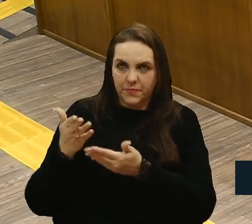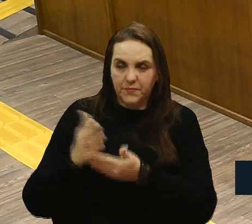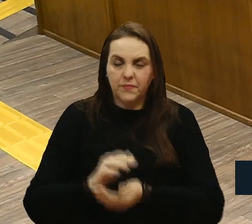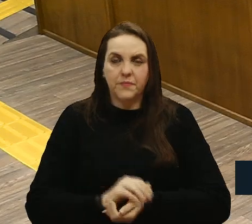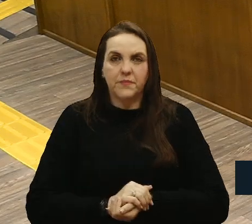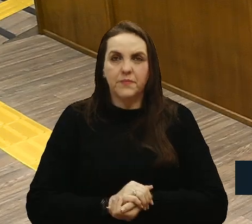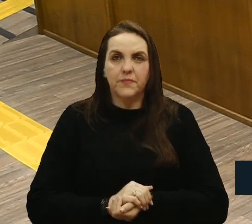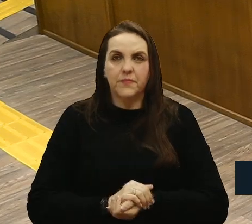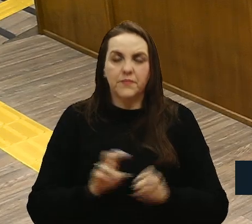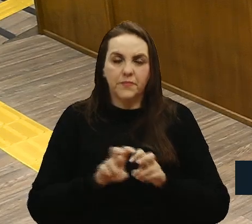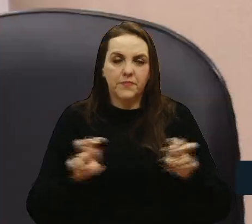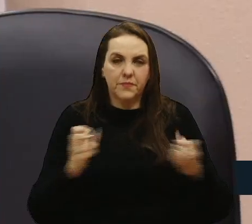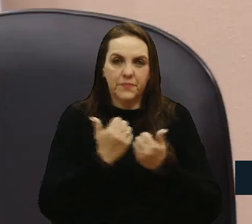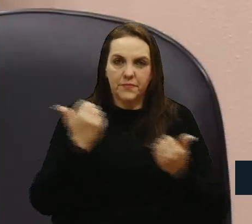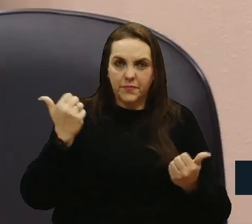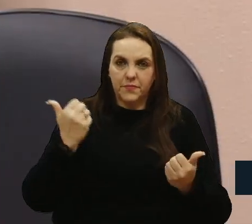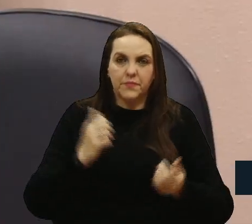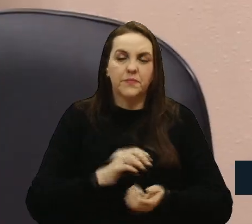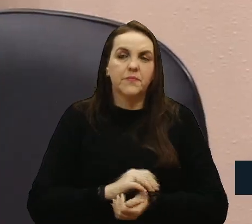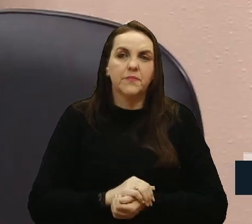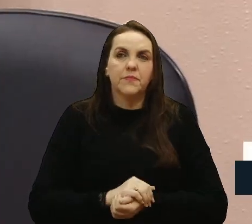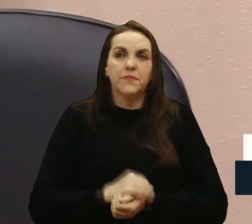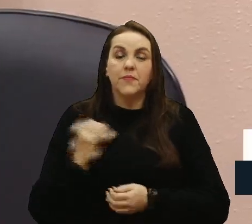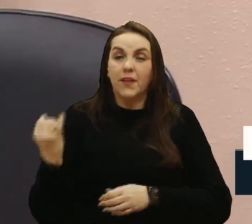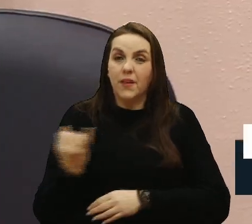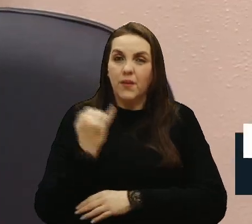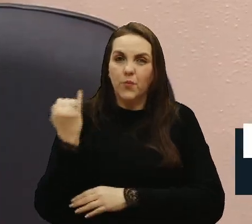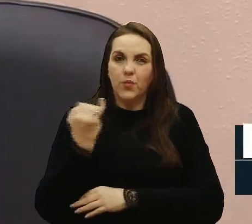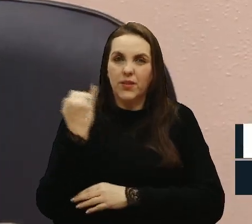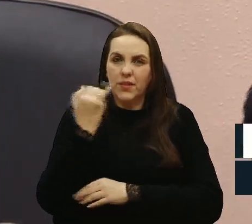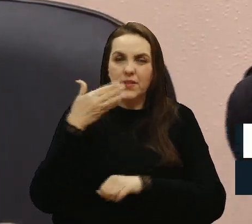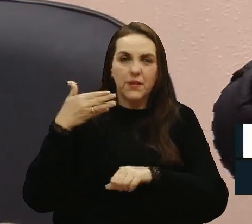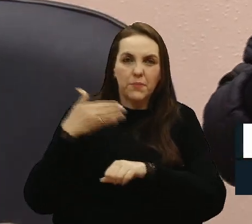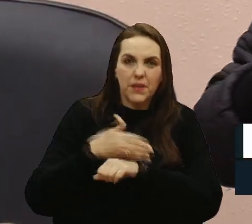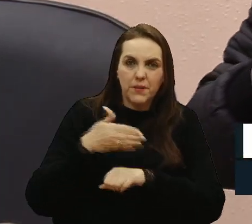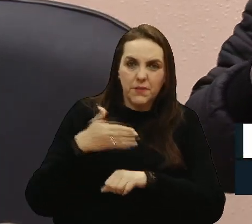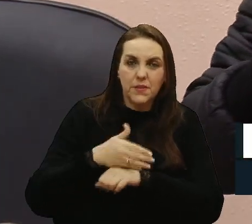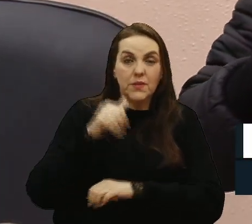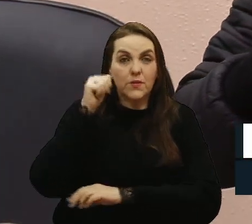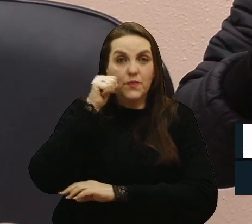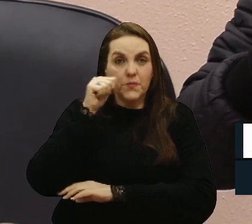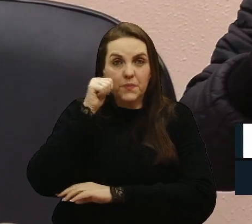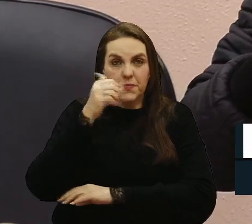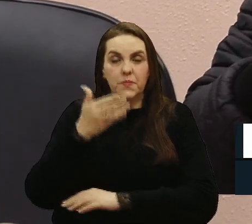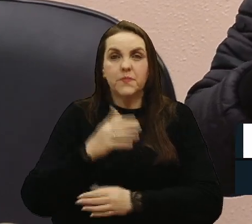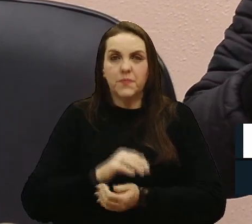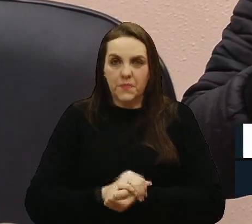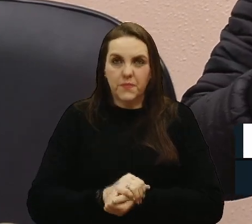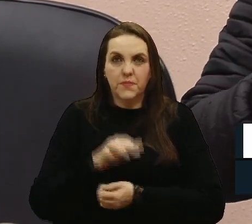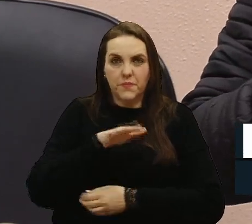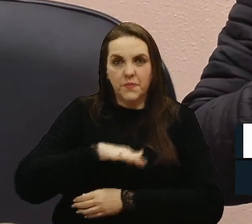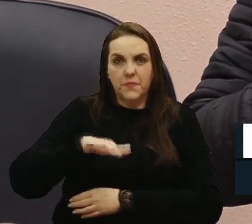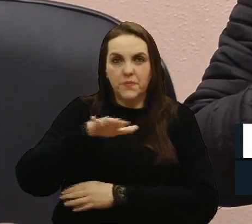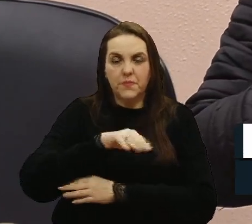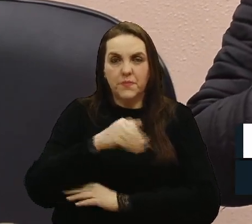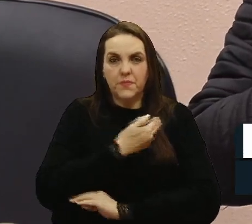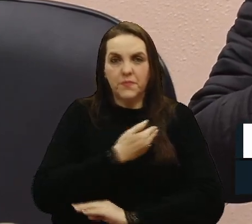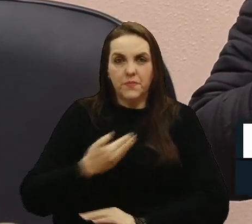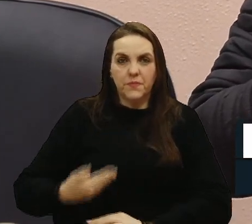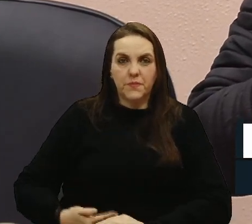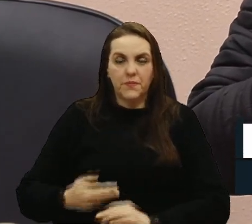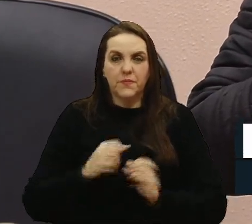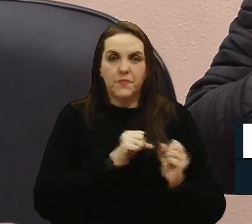frente desta mesa diretora, a importância e a participação das mulheres nesse espaço público de